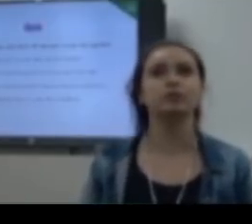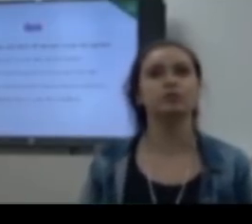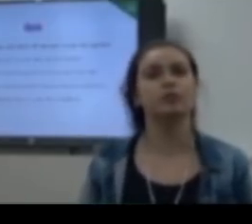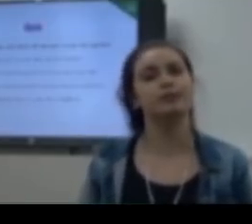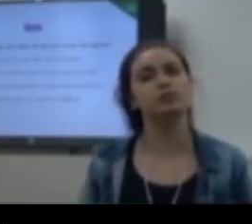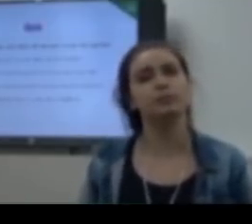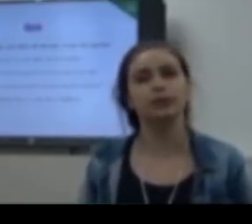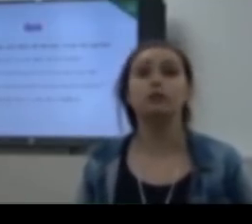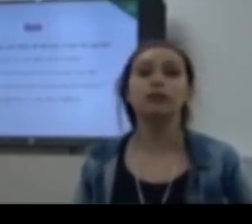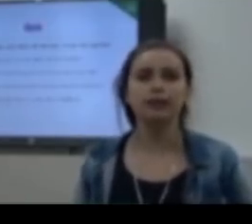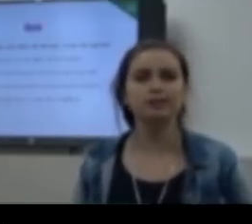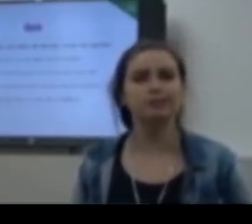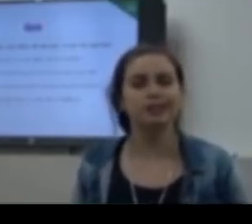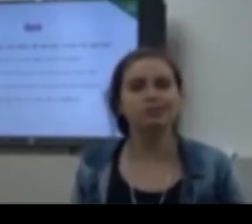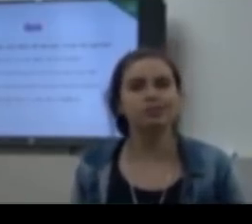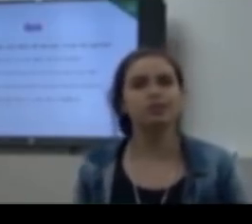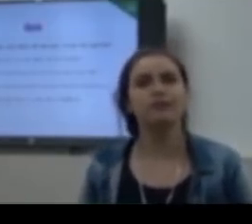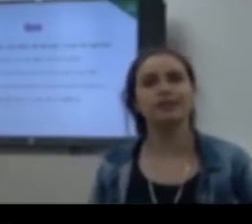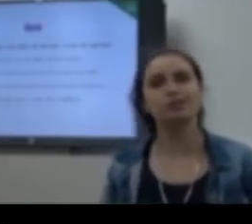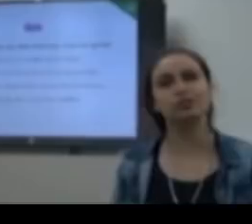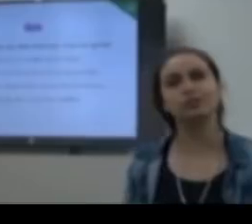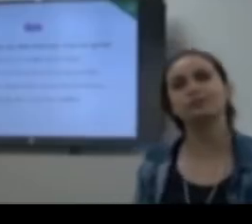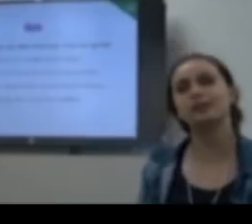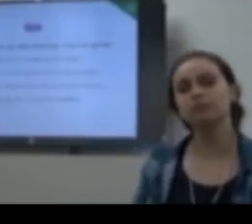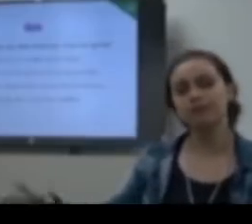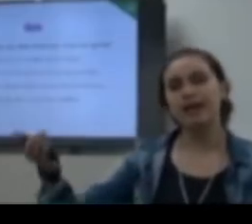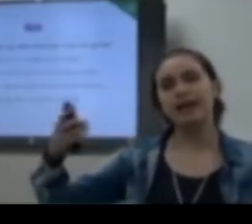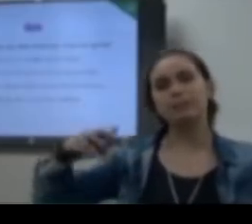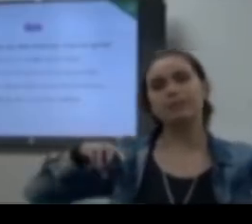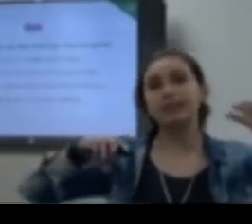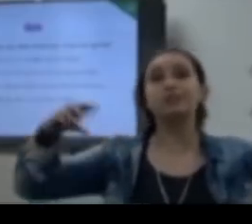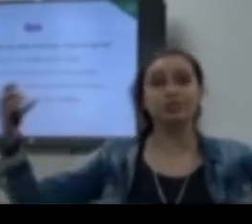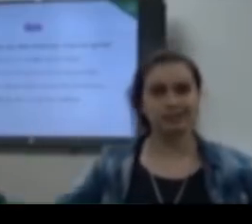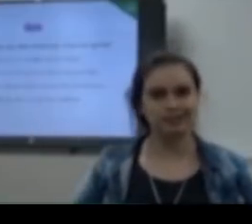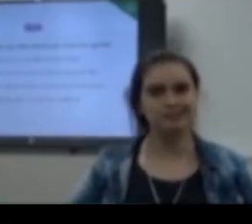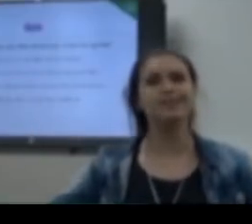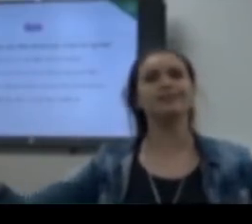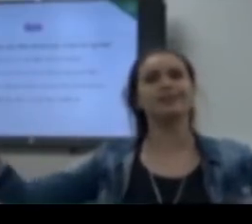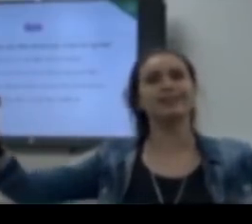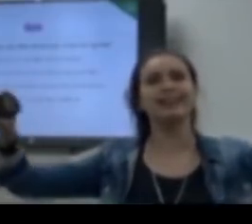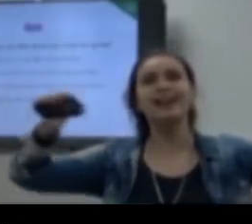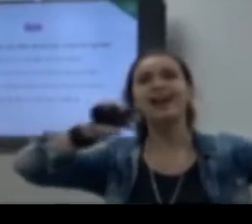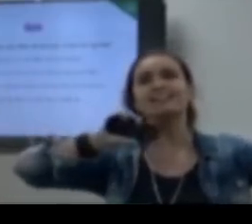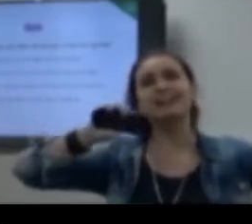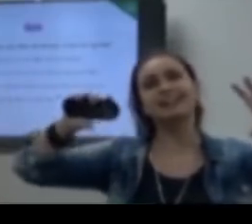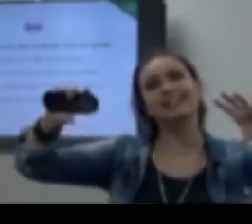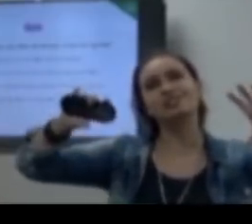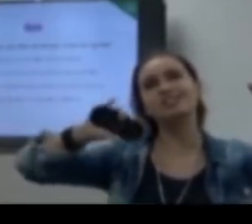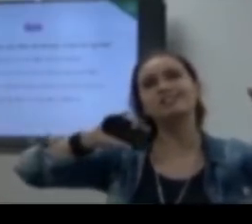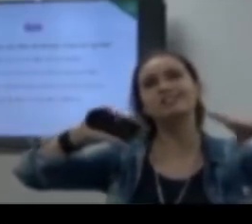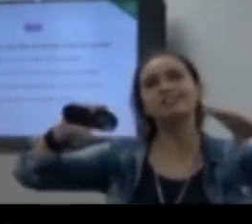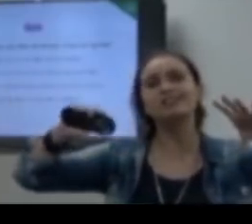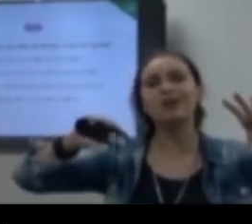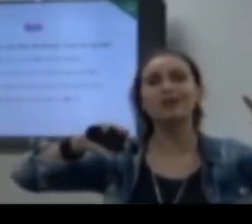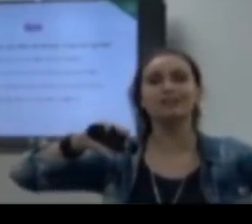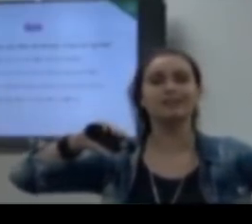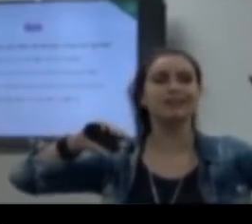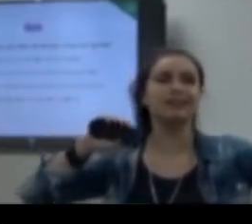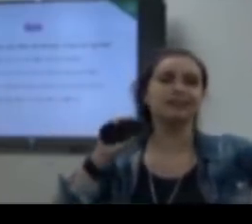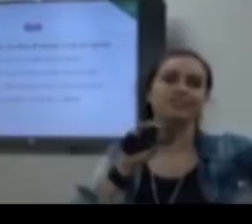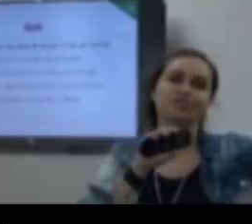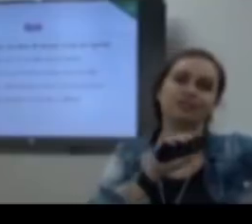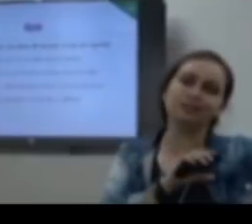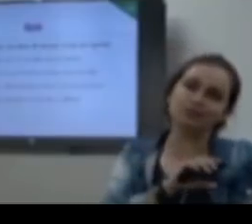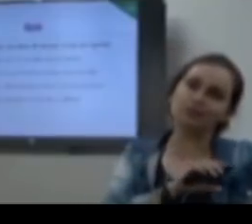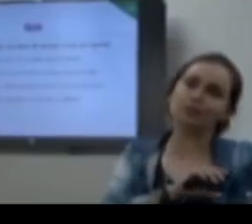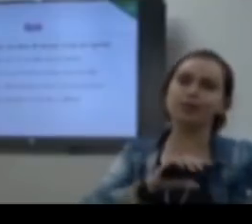transitória entre dois ou mais domínios. Isso, né, gente? Então a faixa de transição, ela é uma faixa de transição, então ela tem as características transitórias, ela